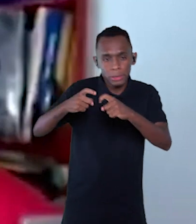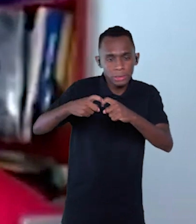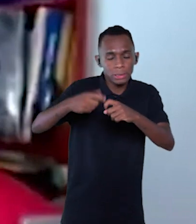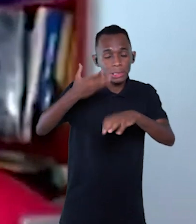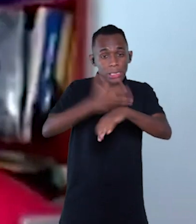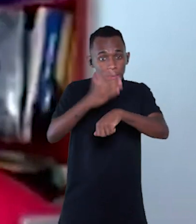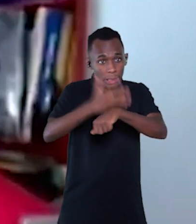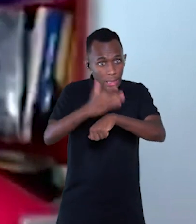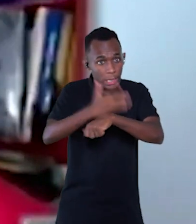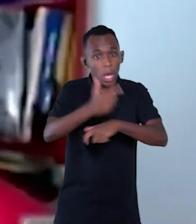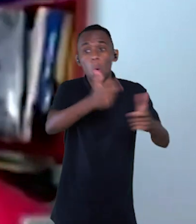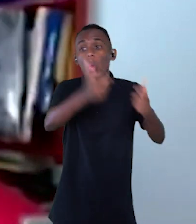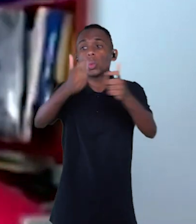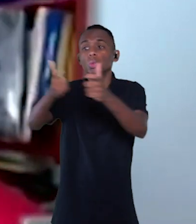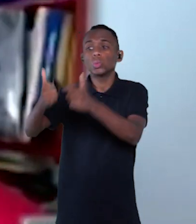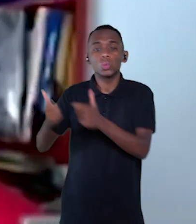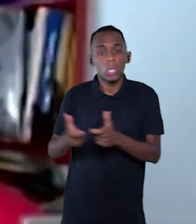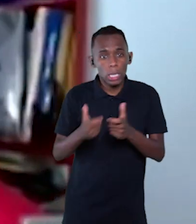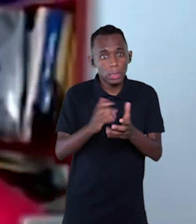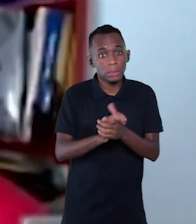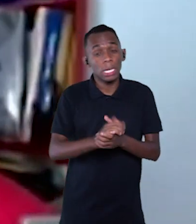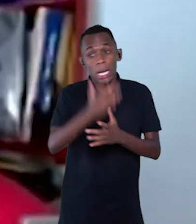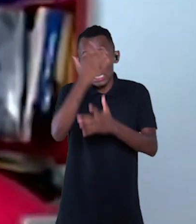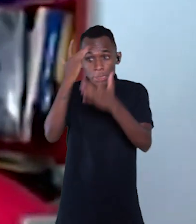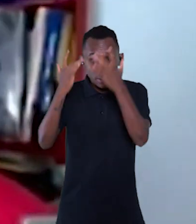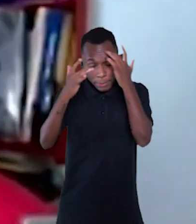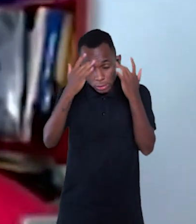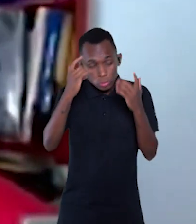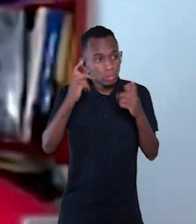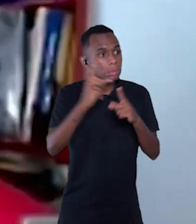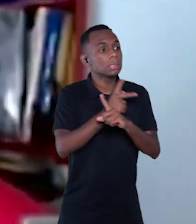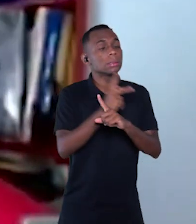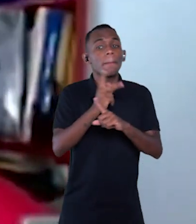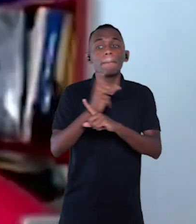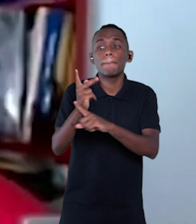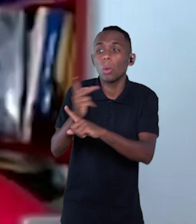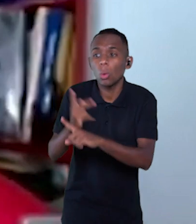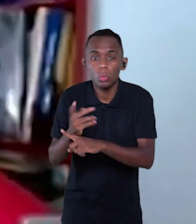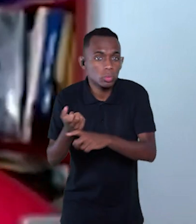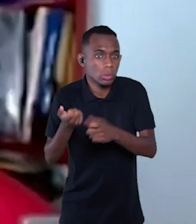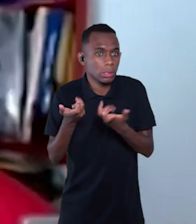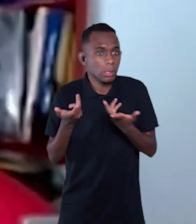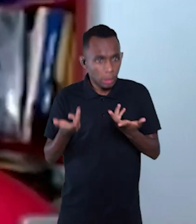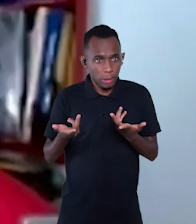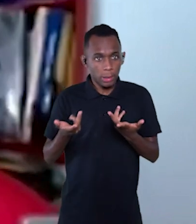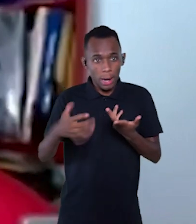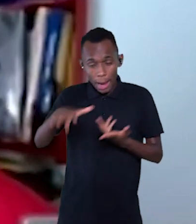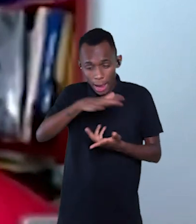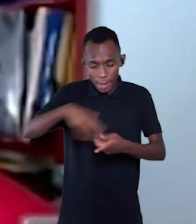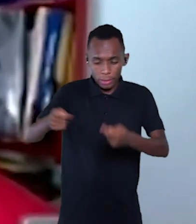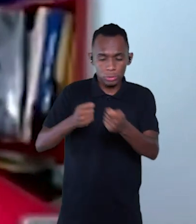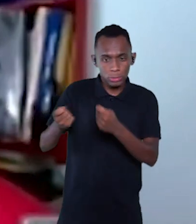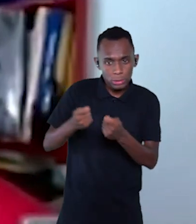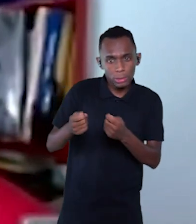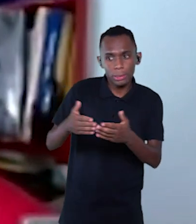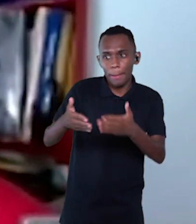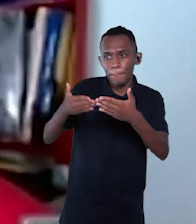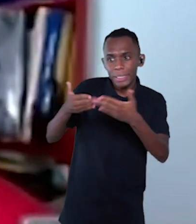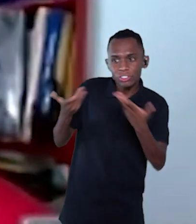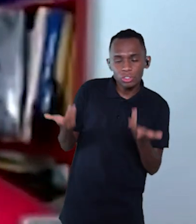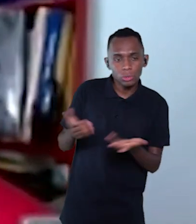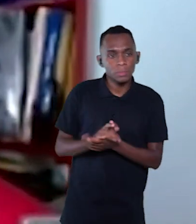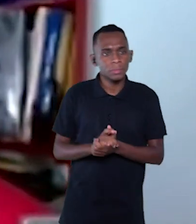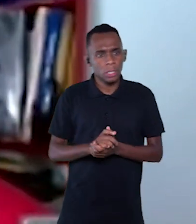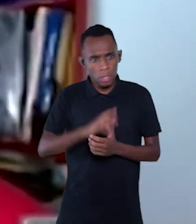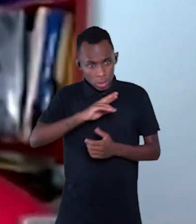em uma especialidade focal, as pessoas vão em direção àquilo que o mercado está pedindo,